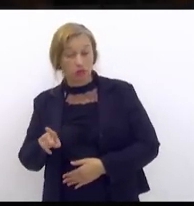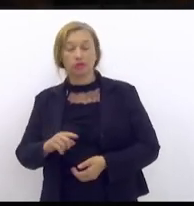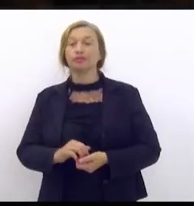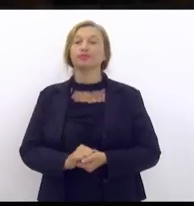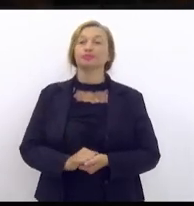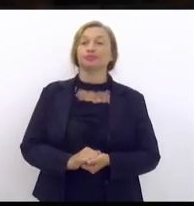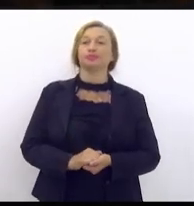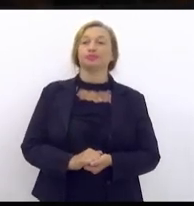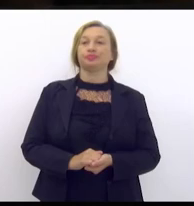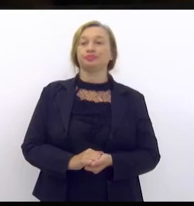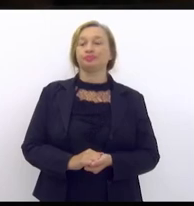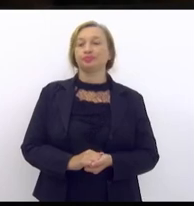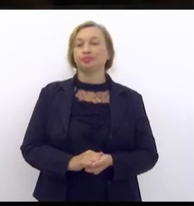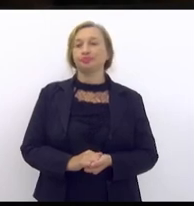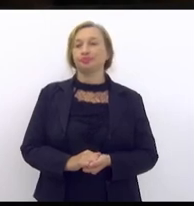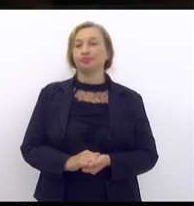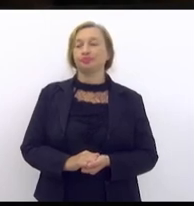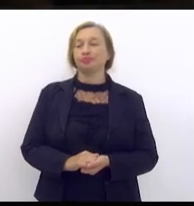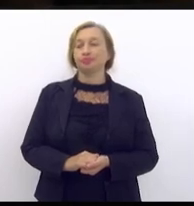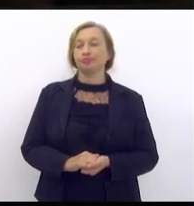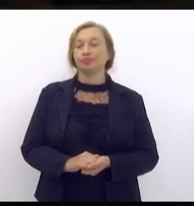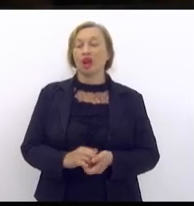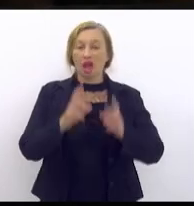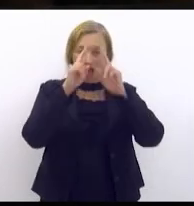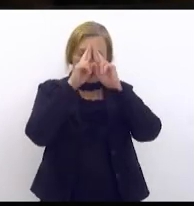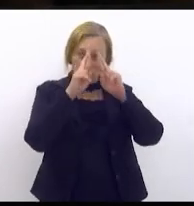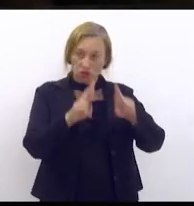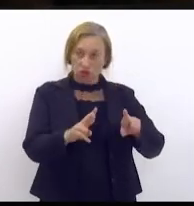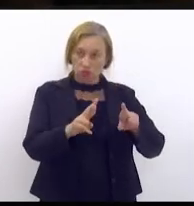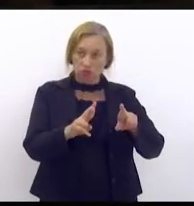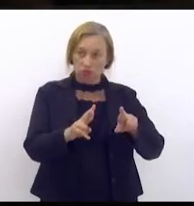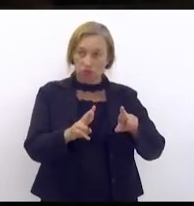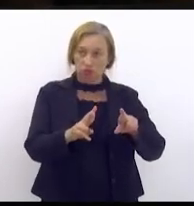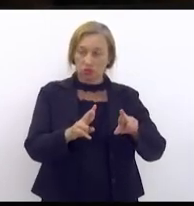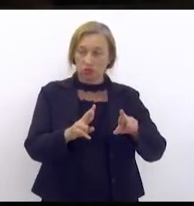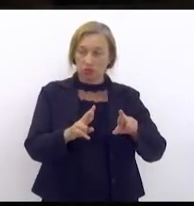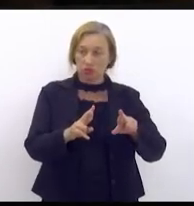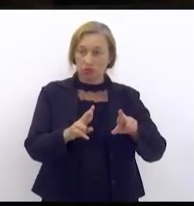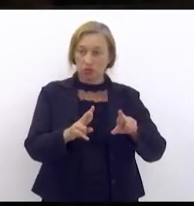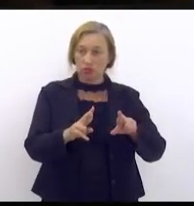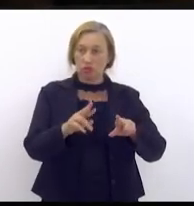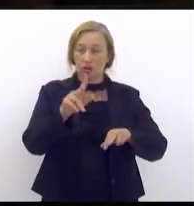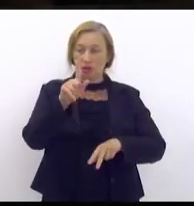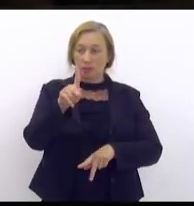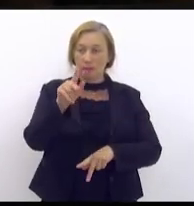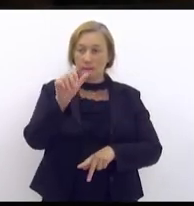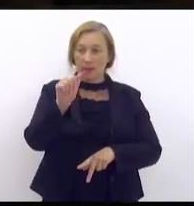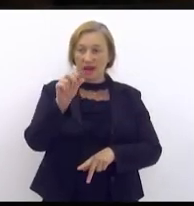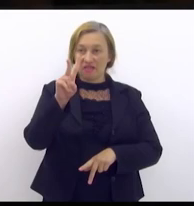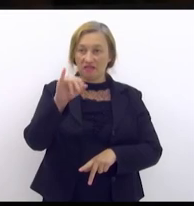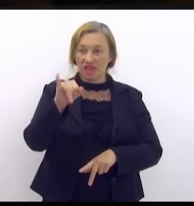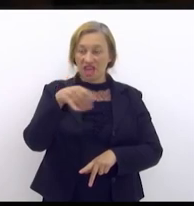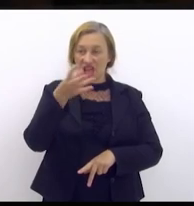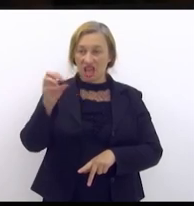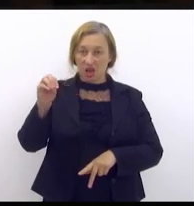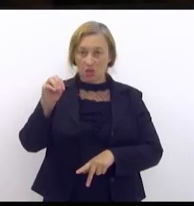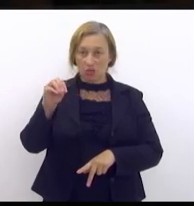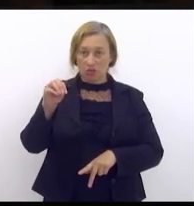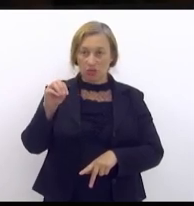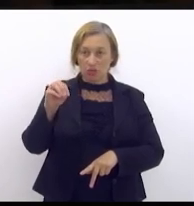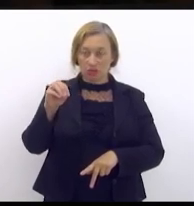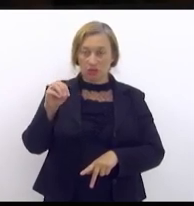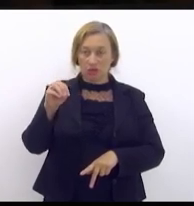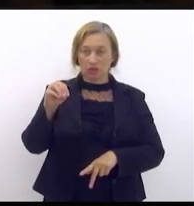que frequentei, a respeitar o pavilhão nacional, que, aliás, está